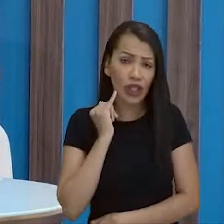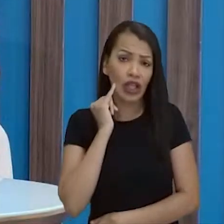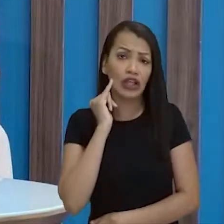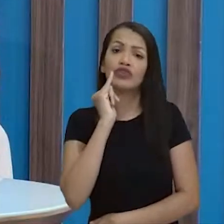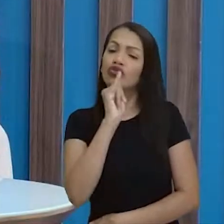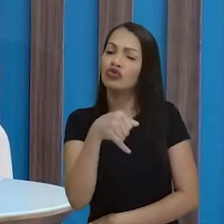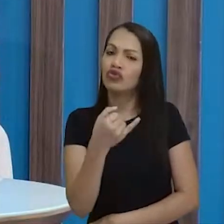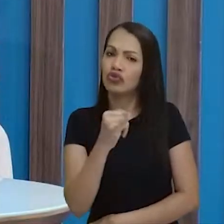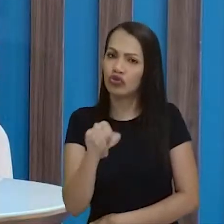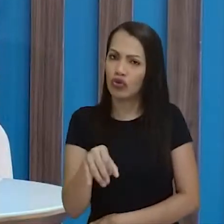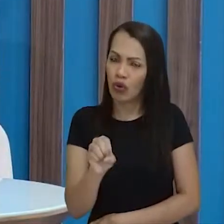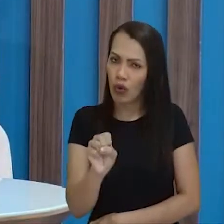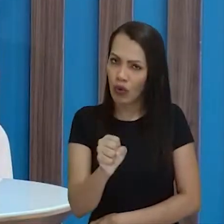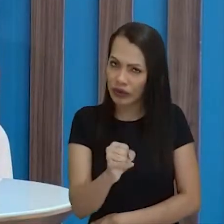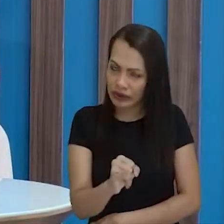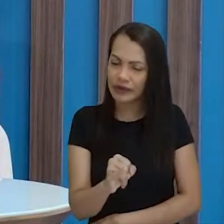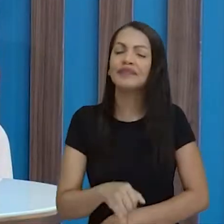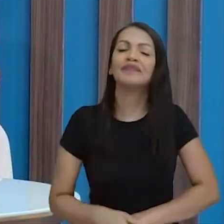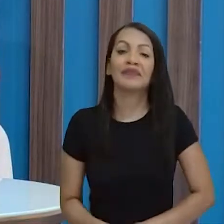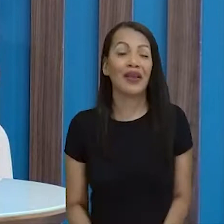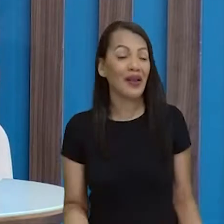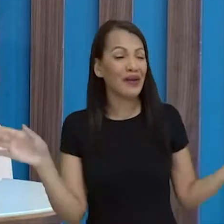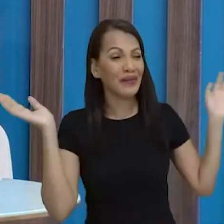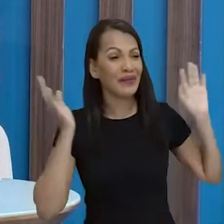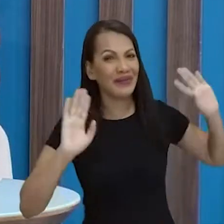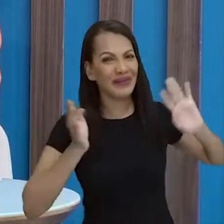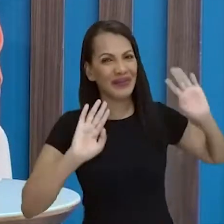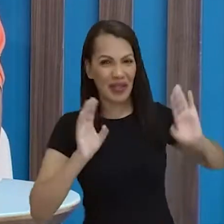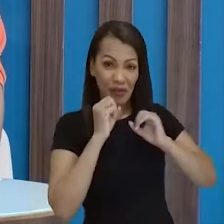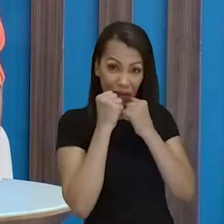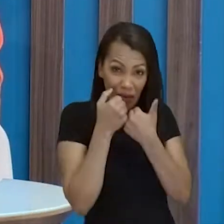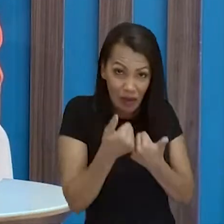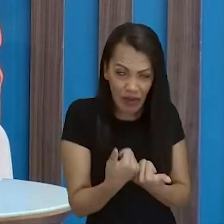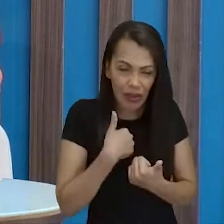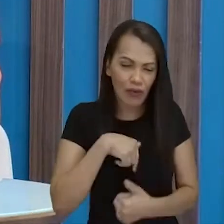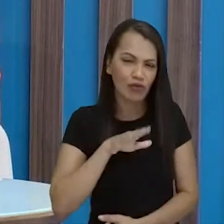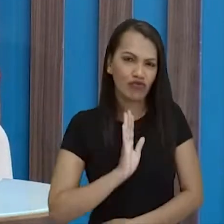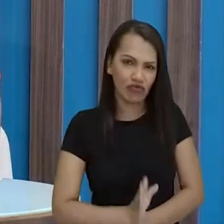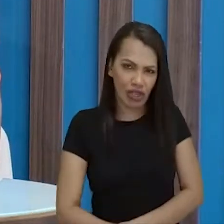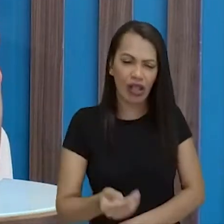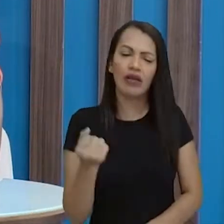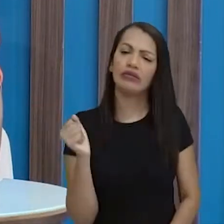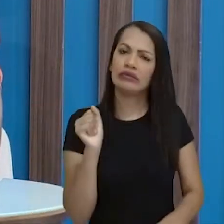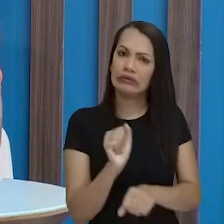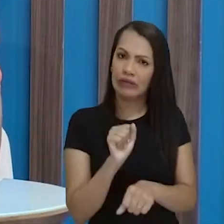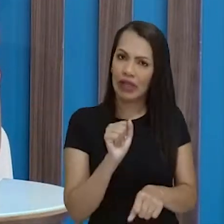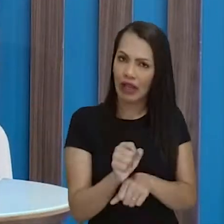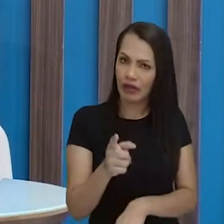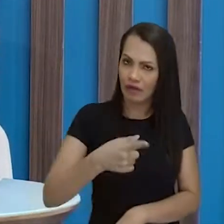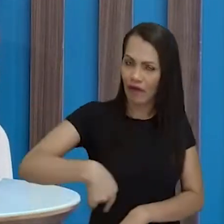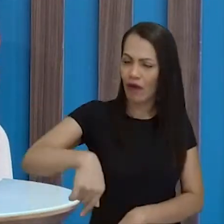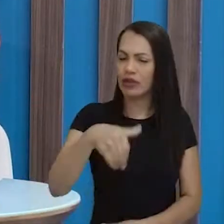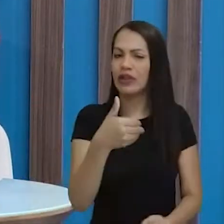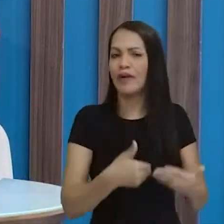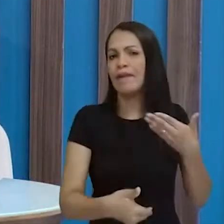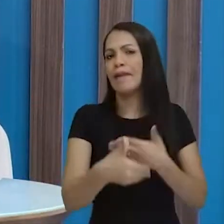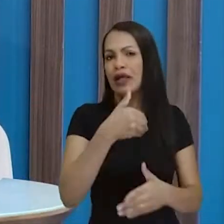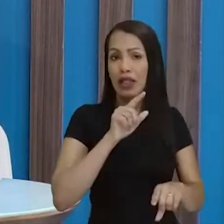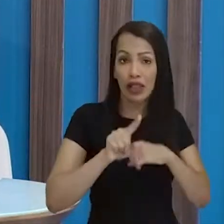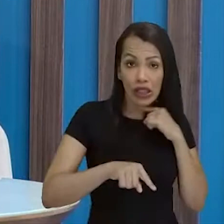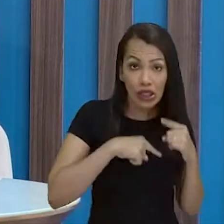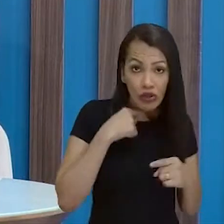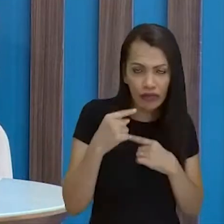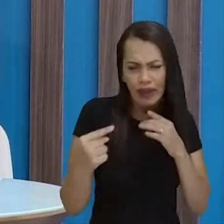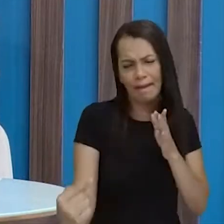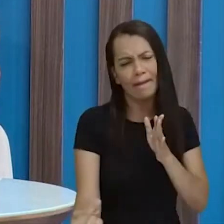bem, professora Mauri, tudo bem, turminha do segundo ano. Já estou aqui a posto no chat, aguardando vocês, tá certo? Qualquer dúvida, manda aí